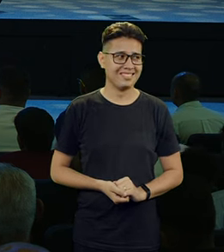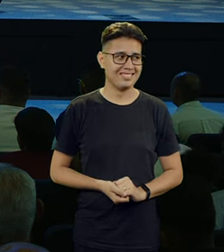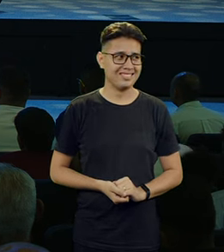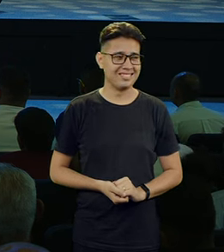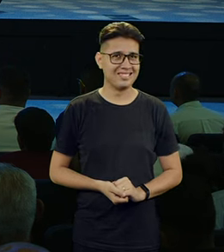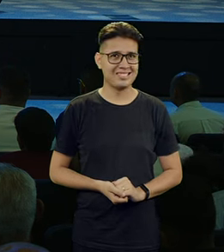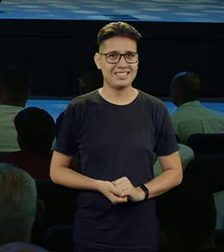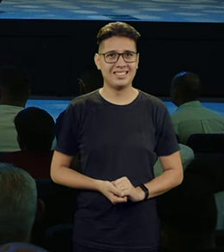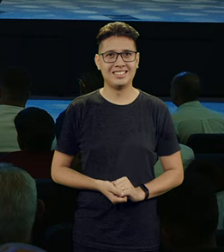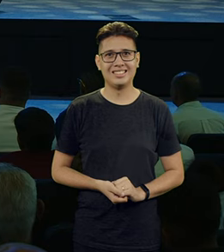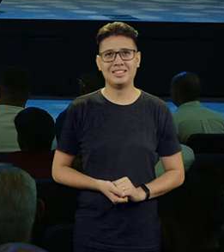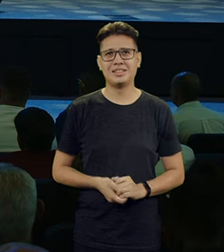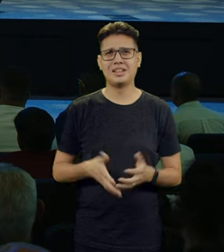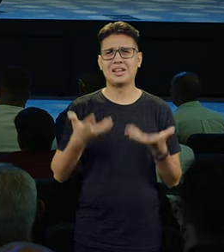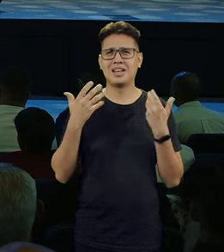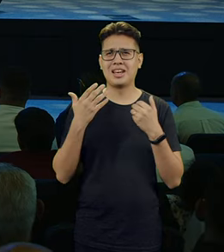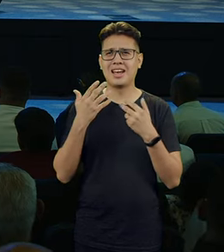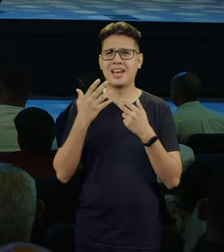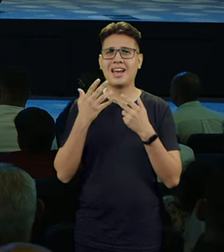Vai falar?